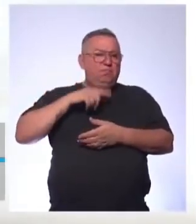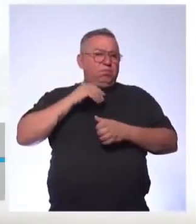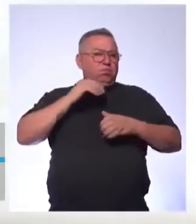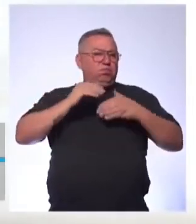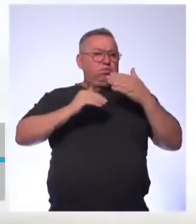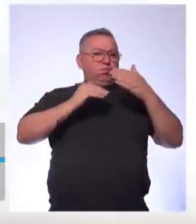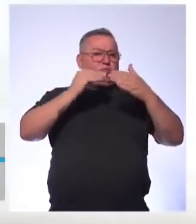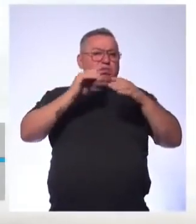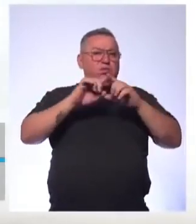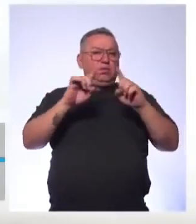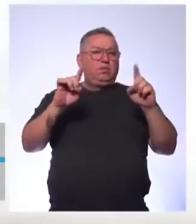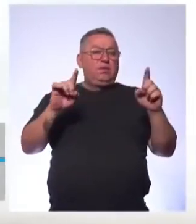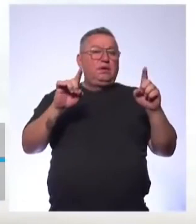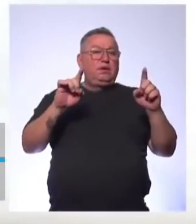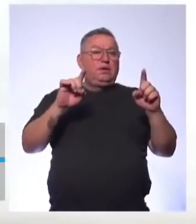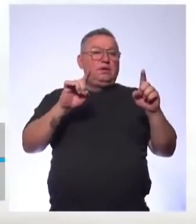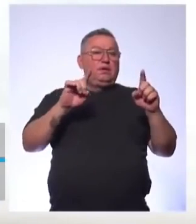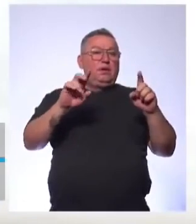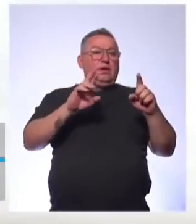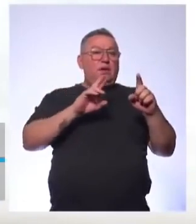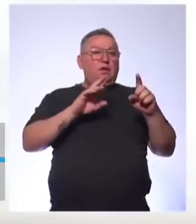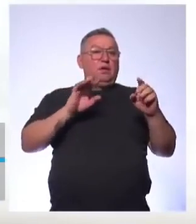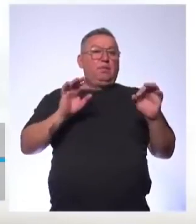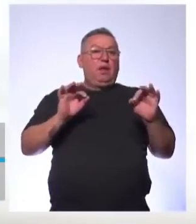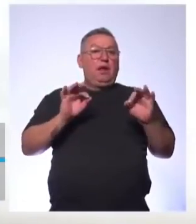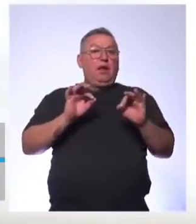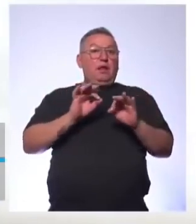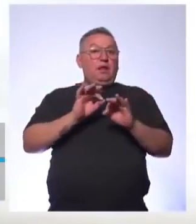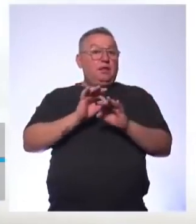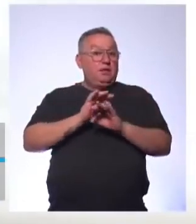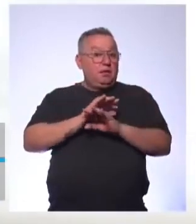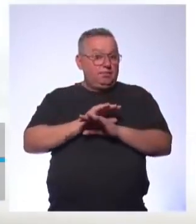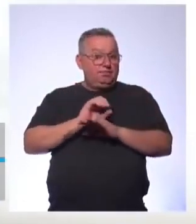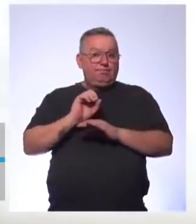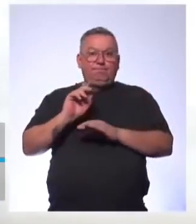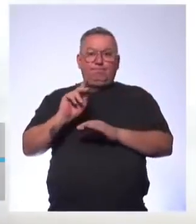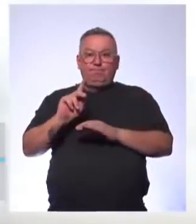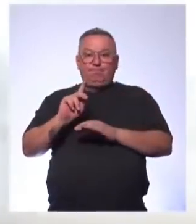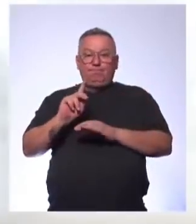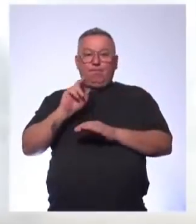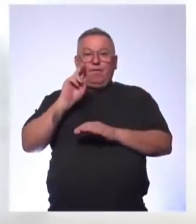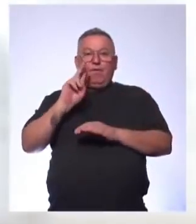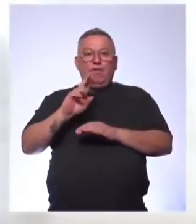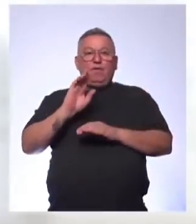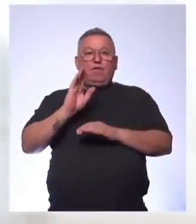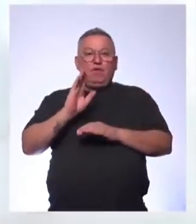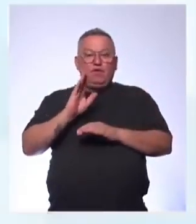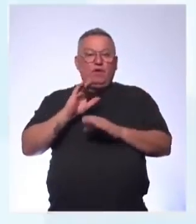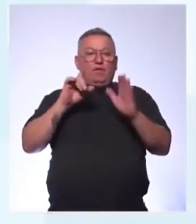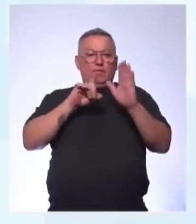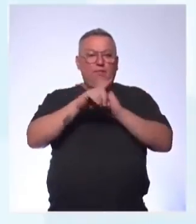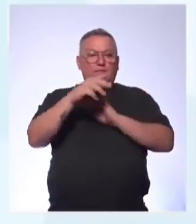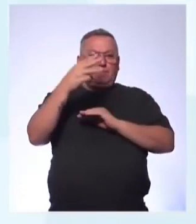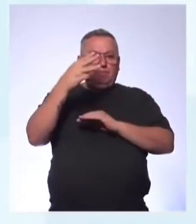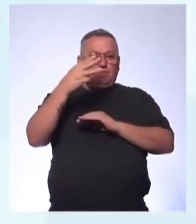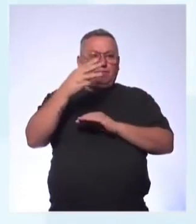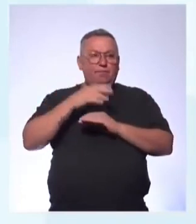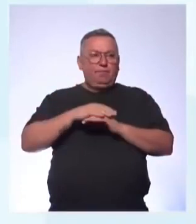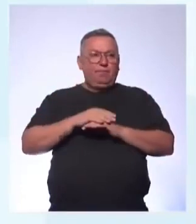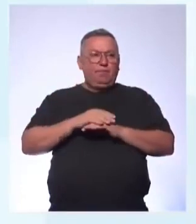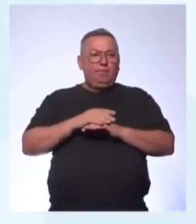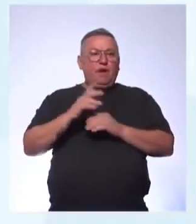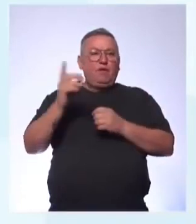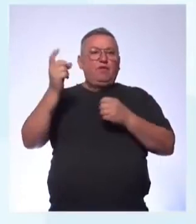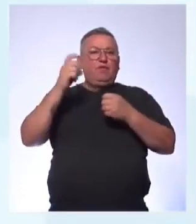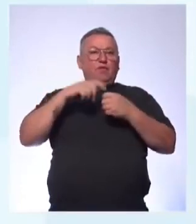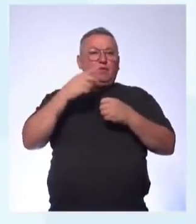responder as 3. Mas dê resposta completa, ok? Se o ler, o diretor vai colocar essas 3 perguntas aqui, e aí